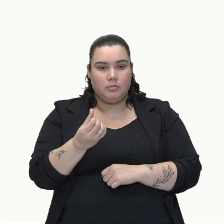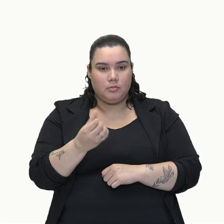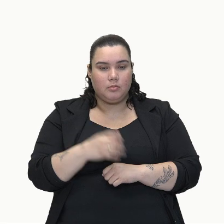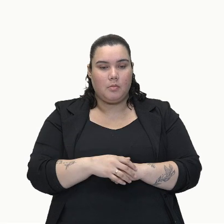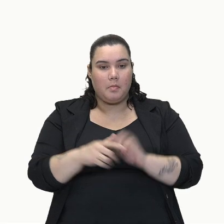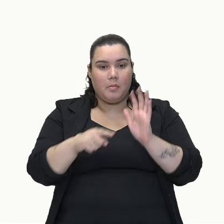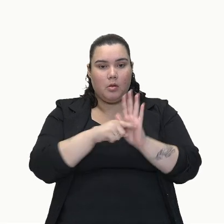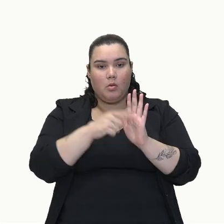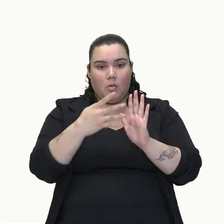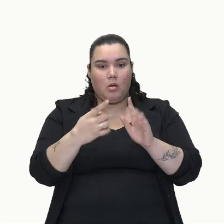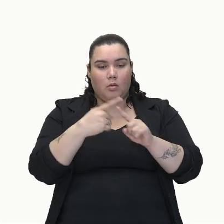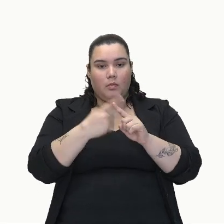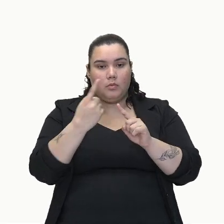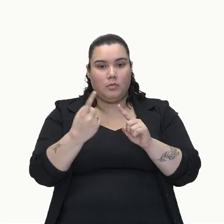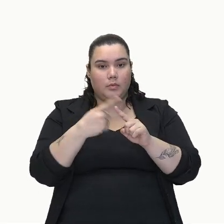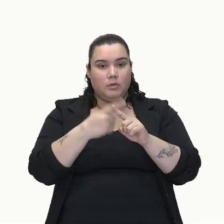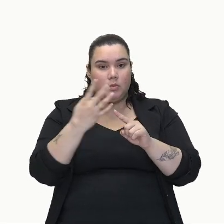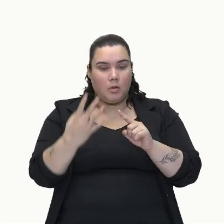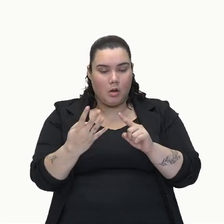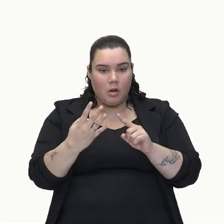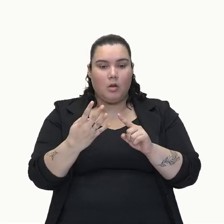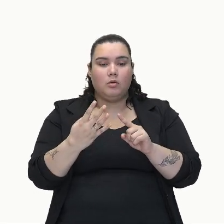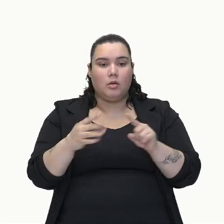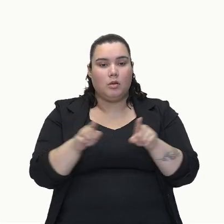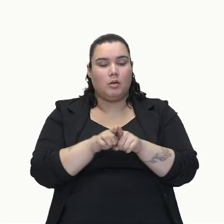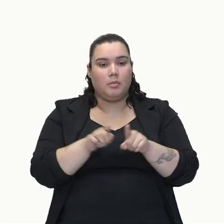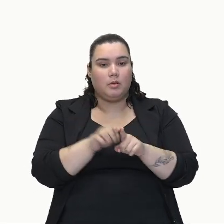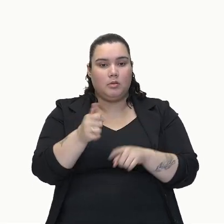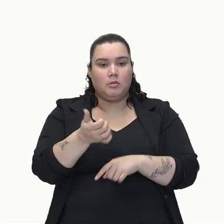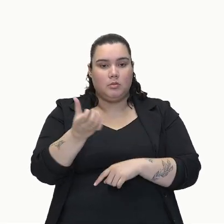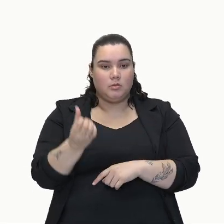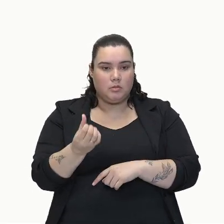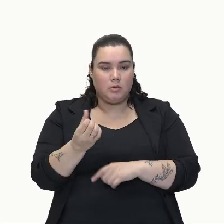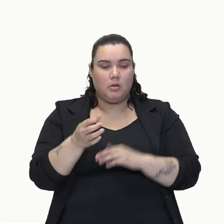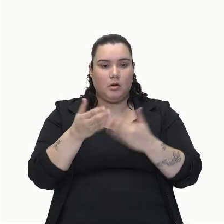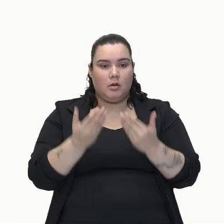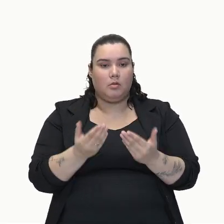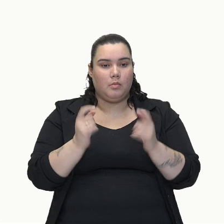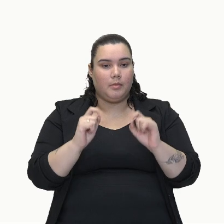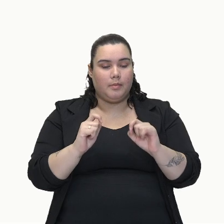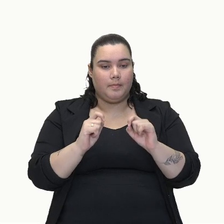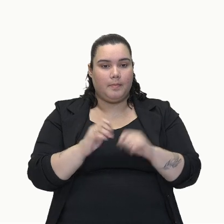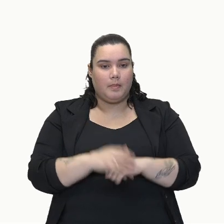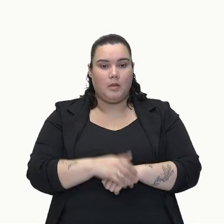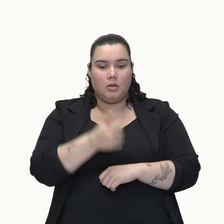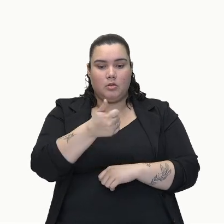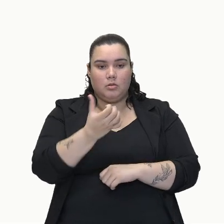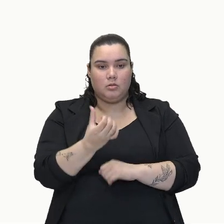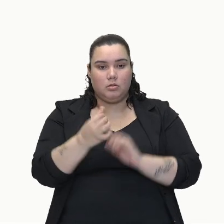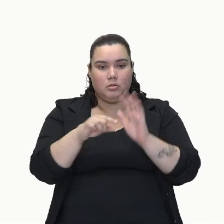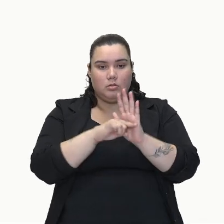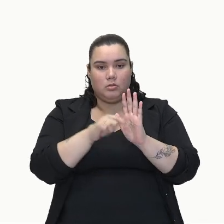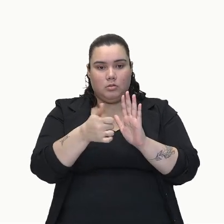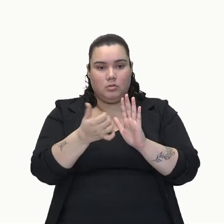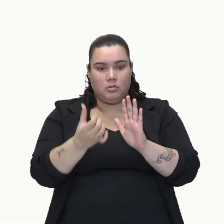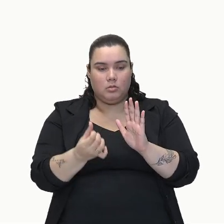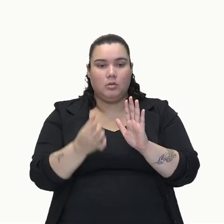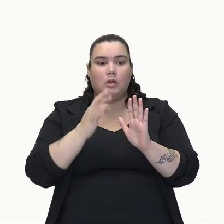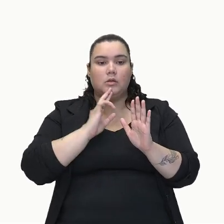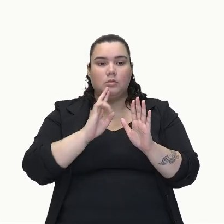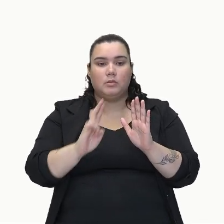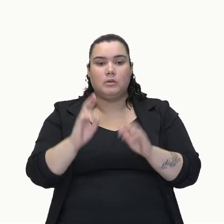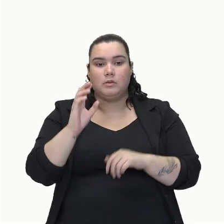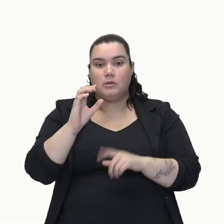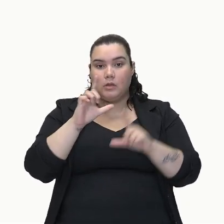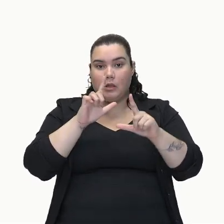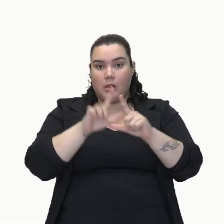4 vezes 1 vezes 4, que também dá 16. Aí vamos ter 16 menos 16, que dá